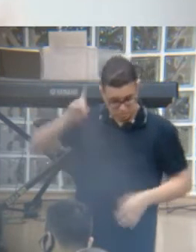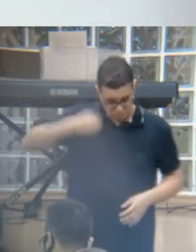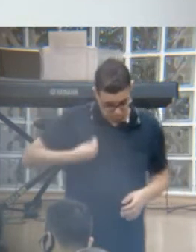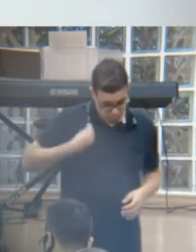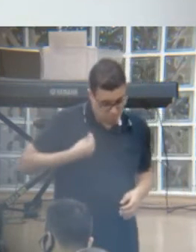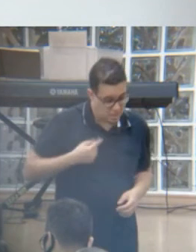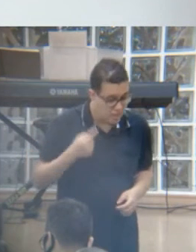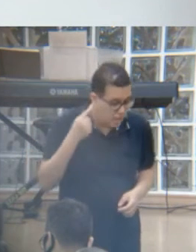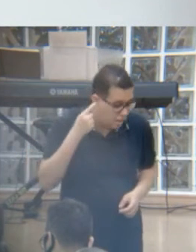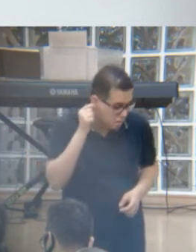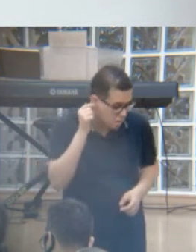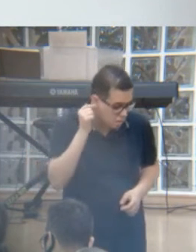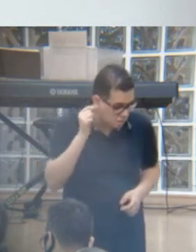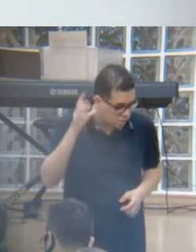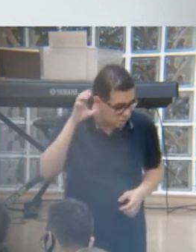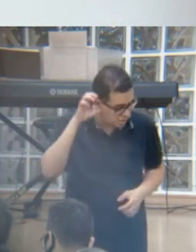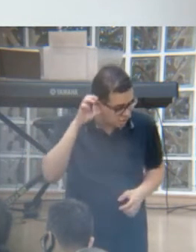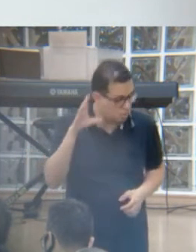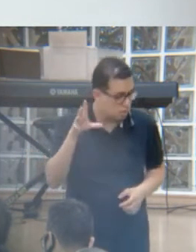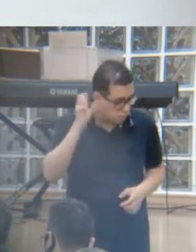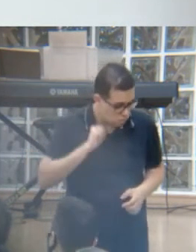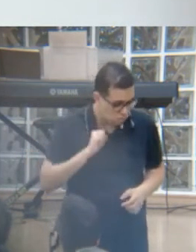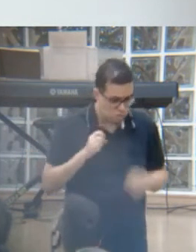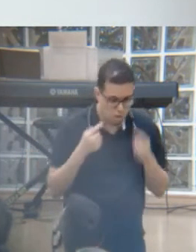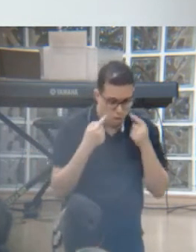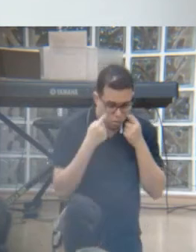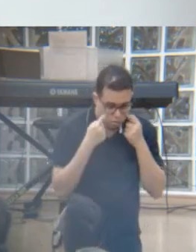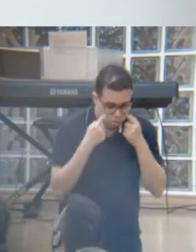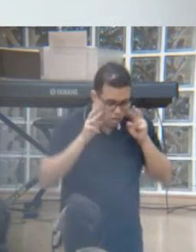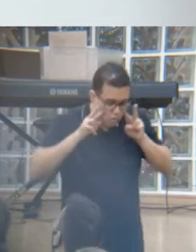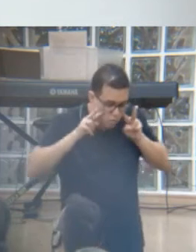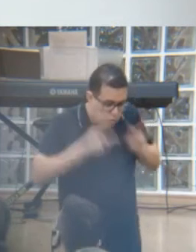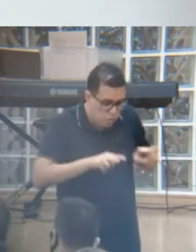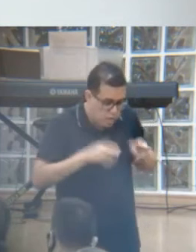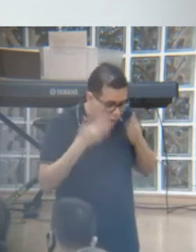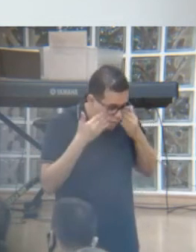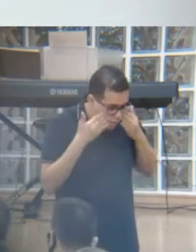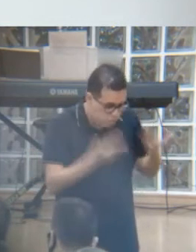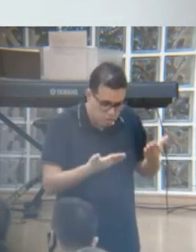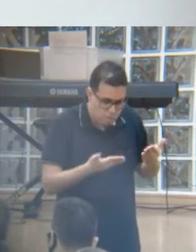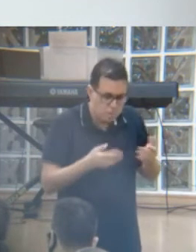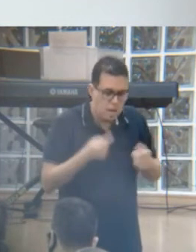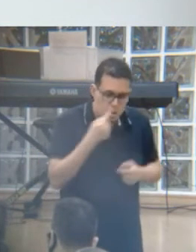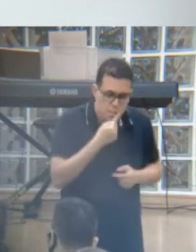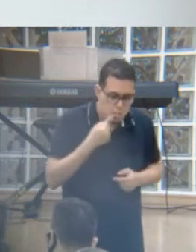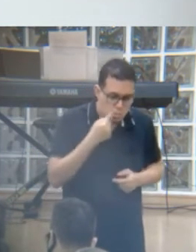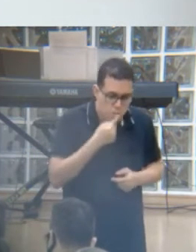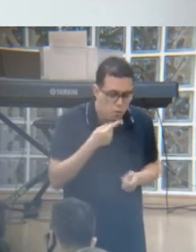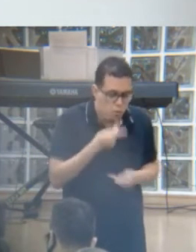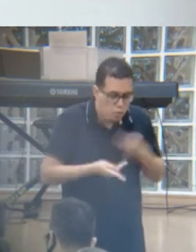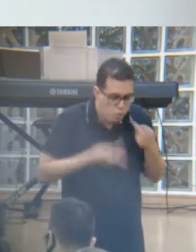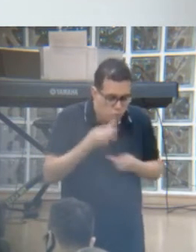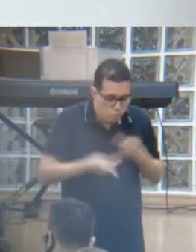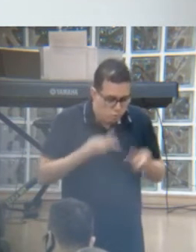ouve. Tem olhos e vê. Tem boca e fala. Não é